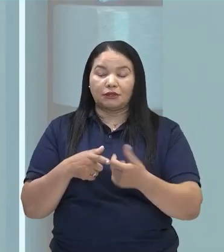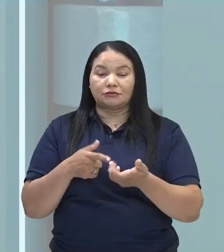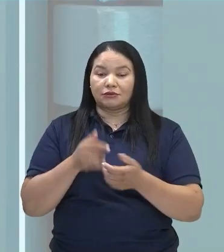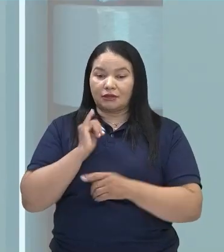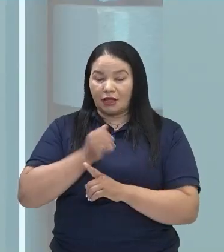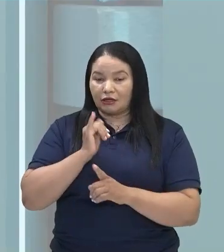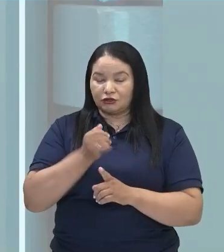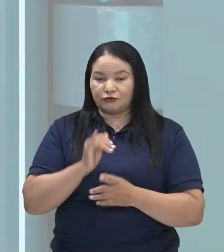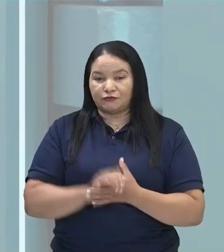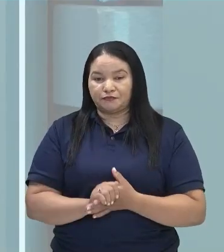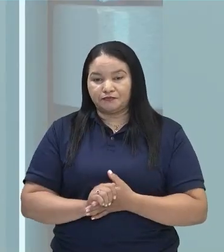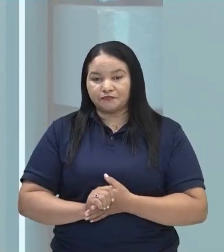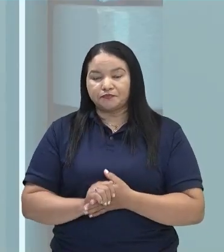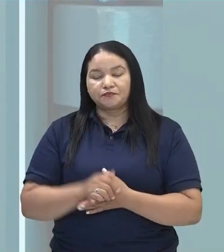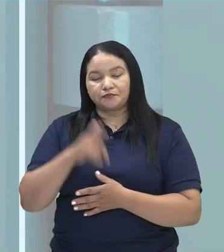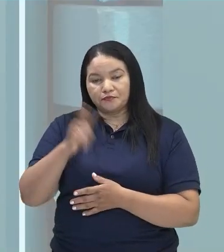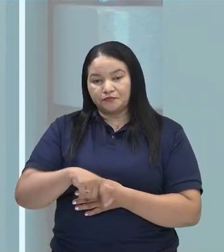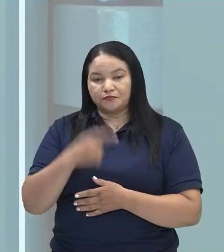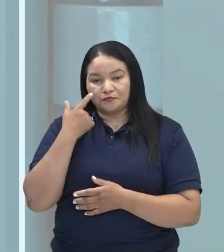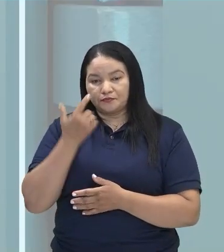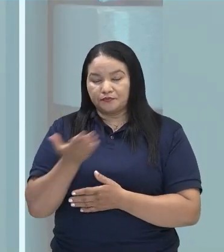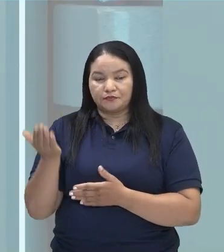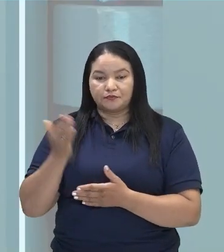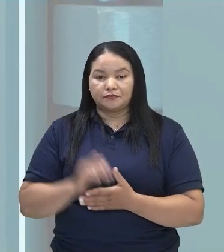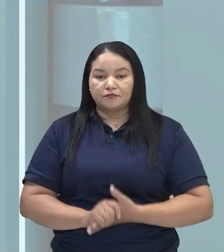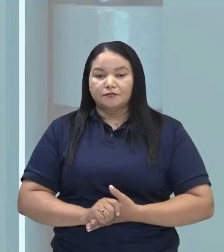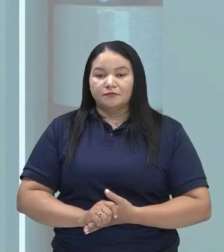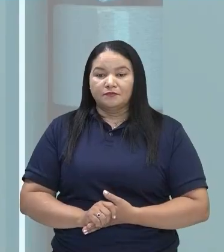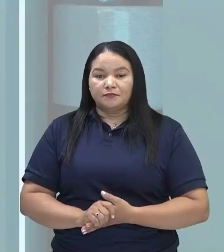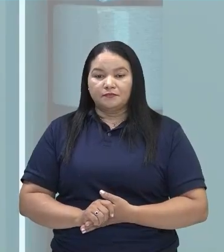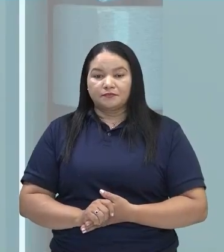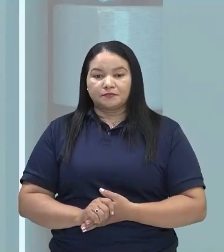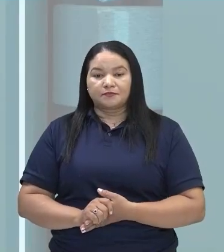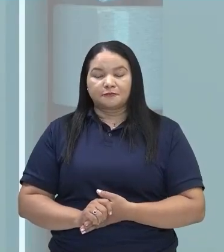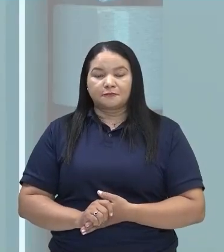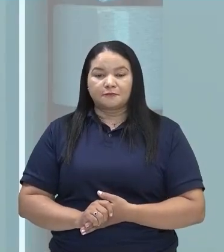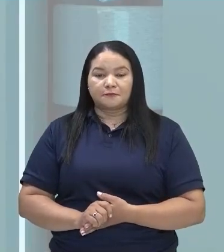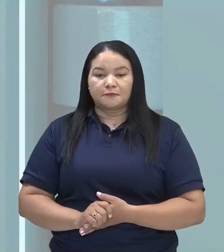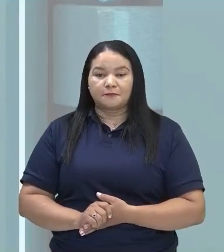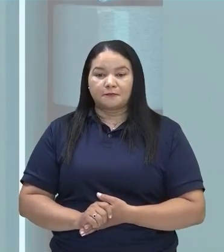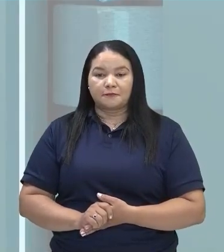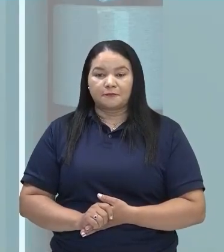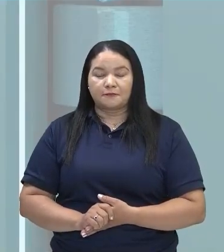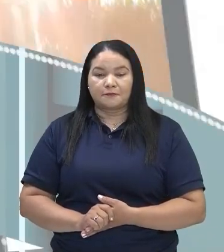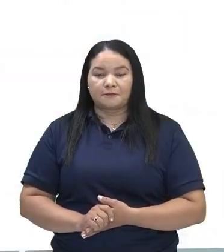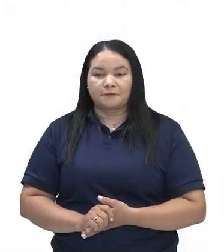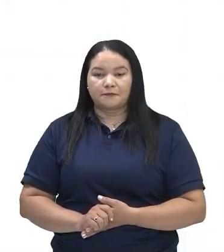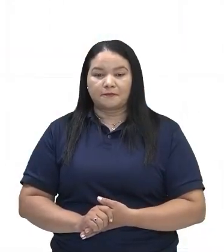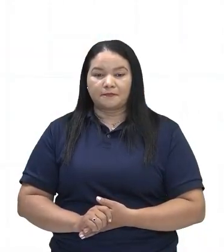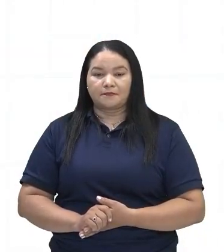Então agora, mais uma vez assistindo ao vídeo, observando a trilha sonora. Vamos lá!